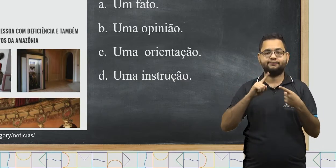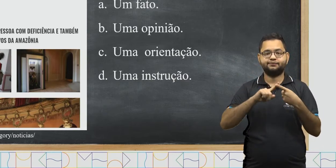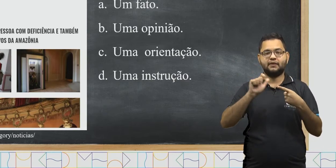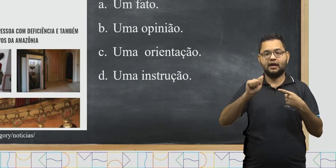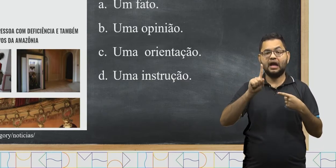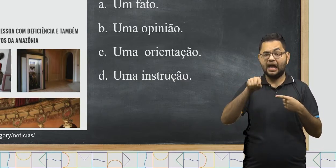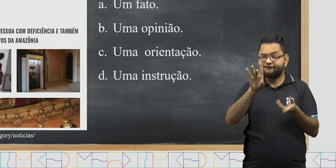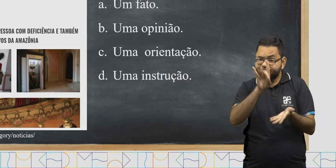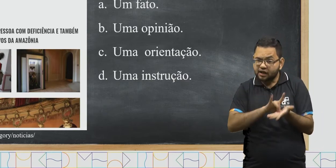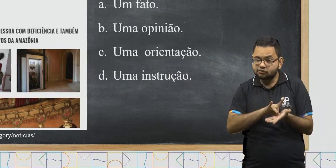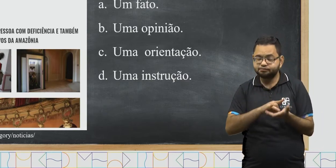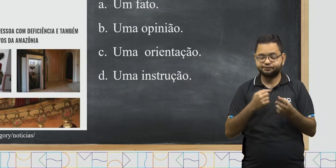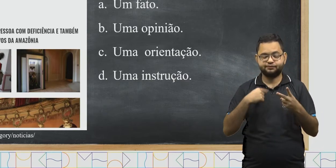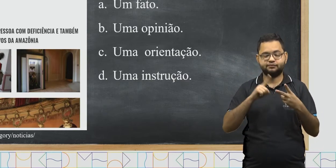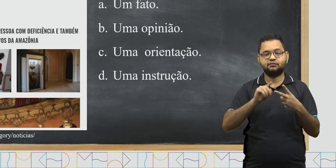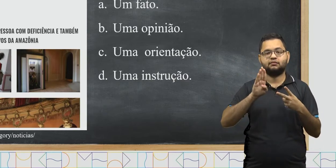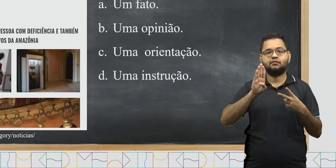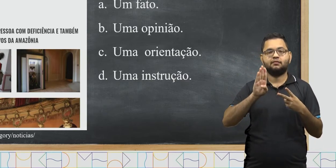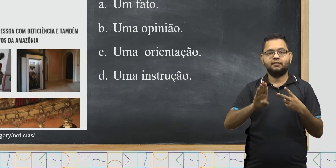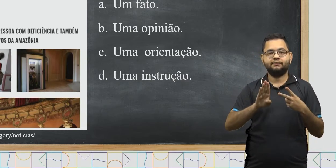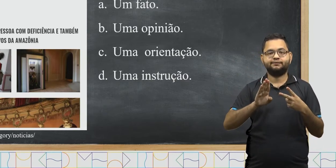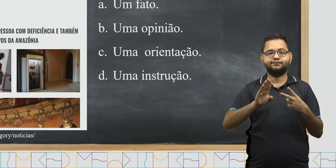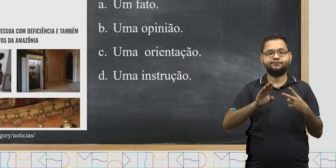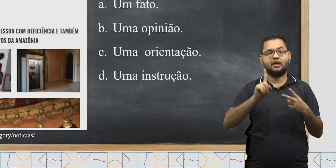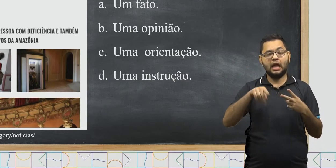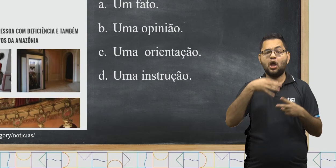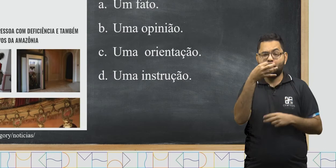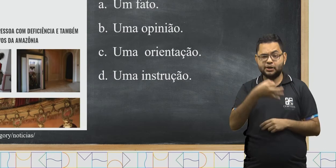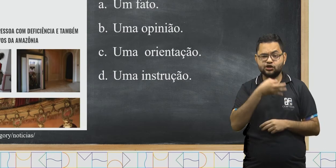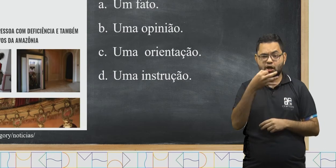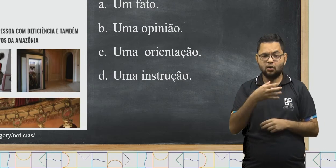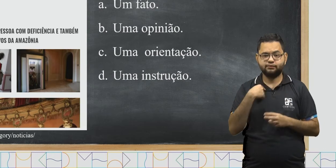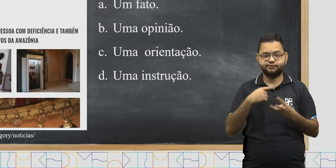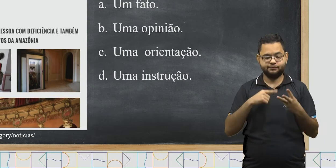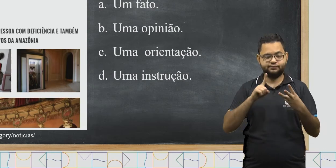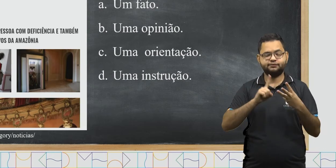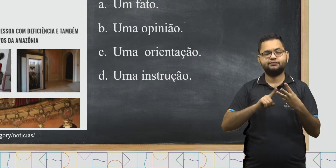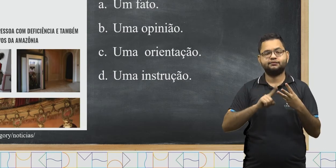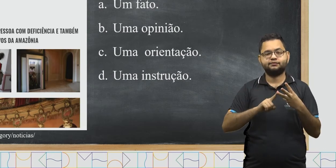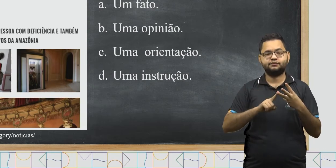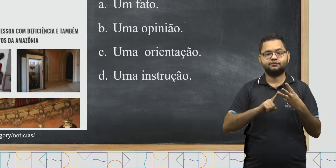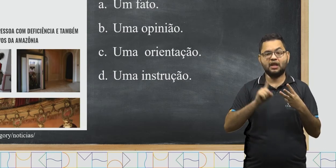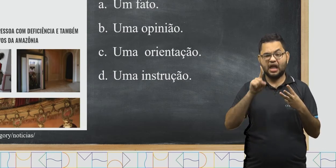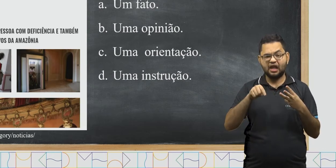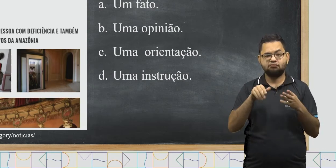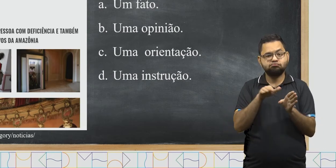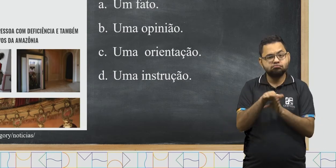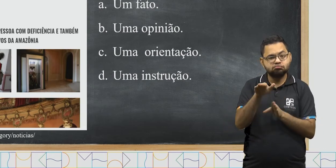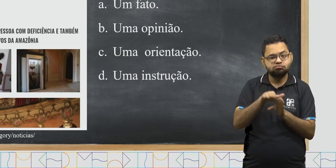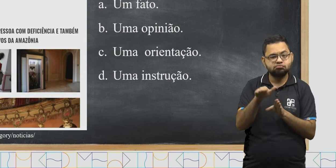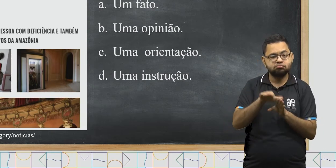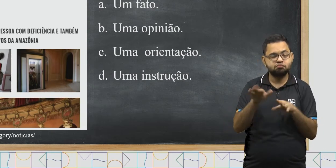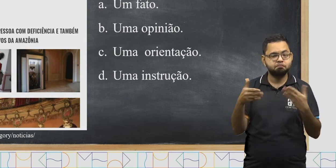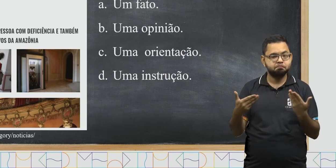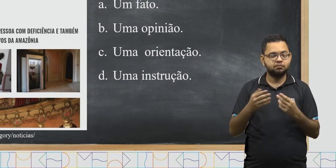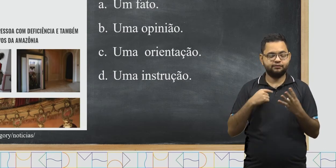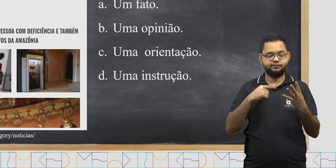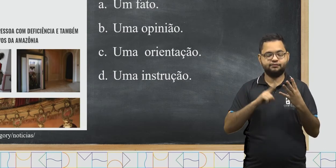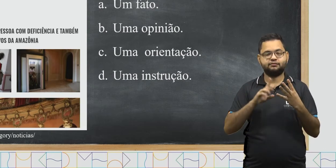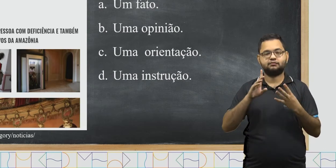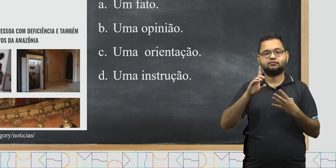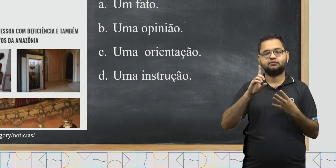lido é letra A, um fato, letra B, uma opinião, letra C,